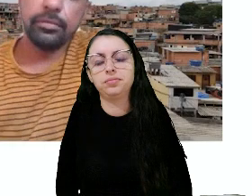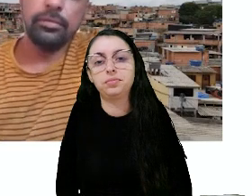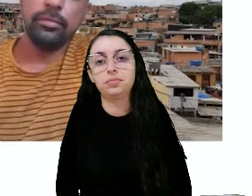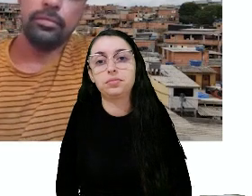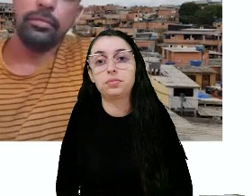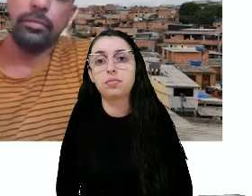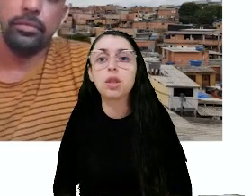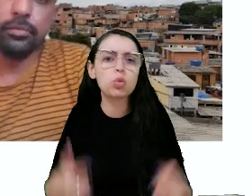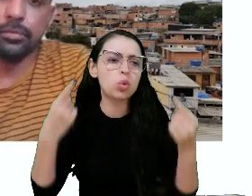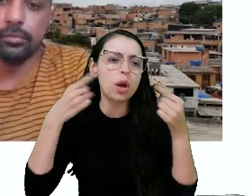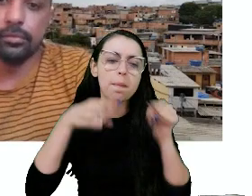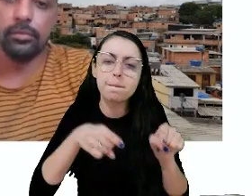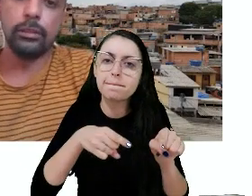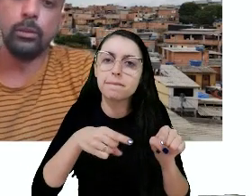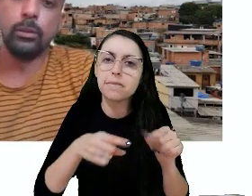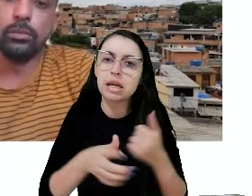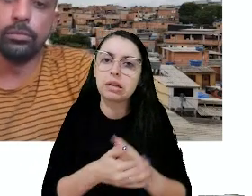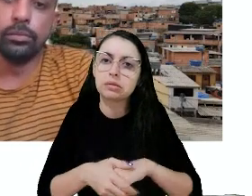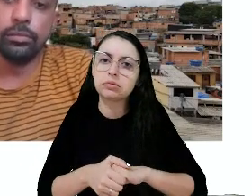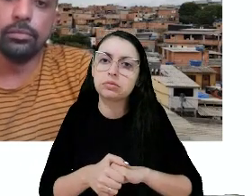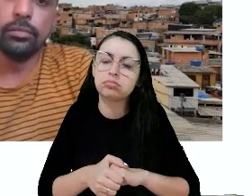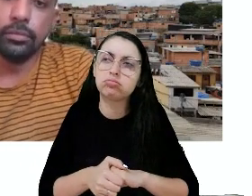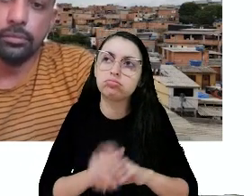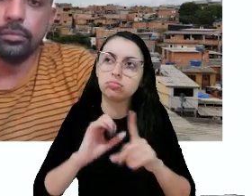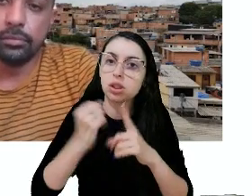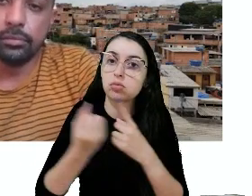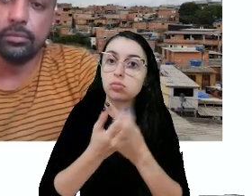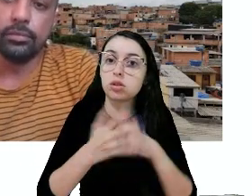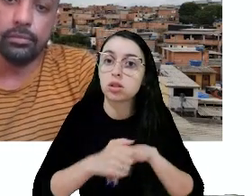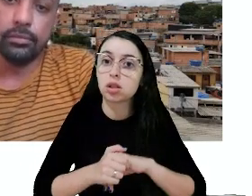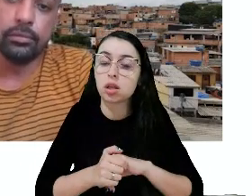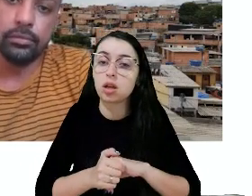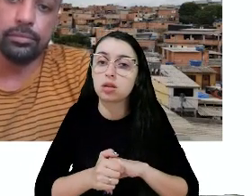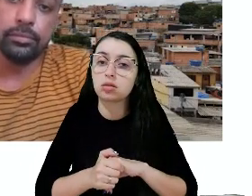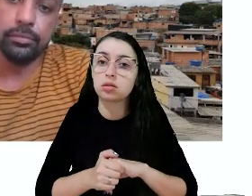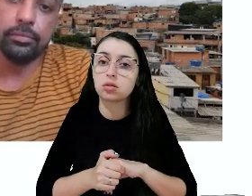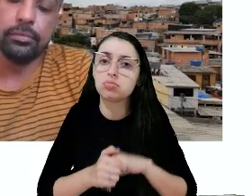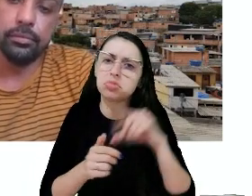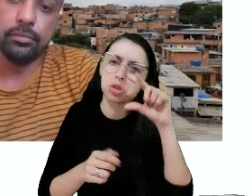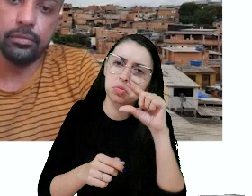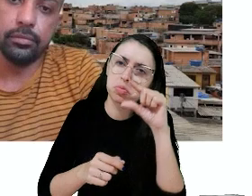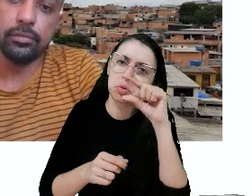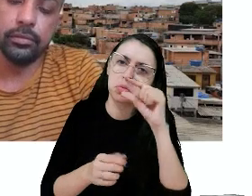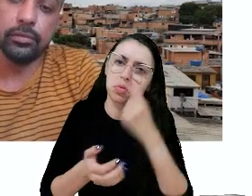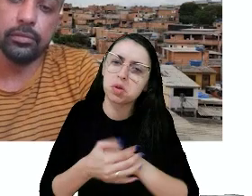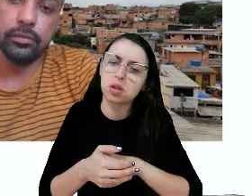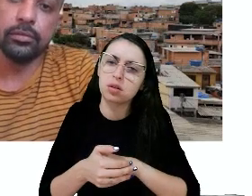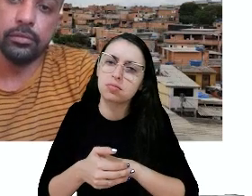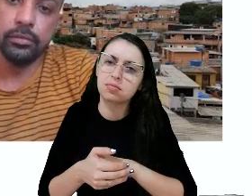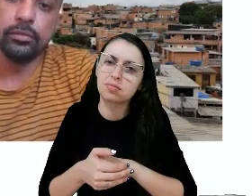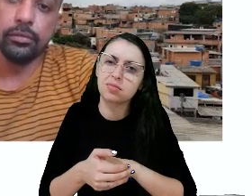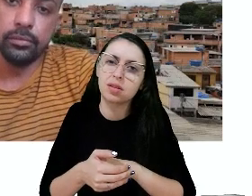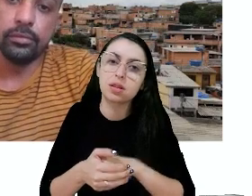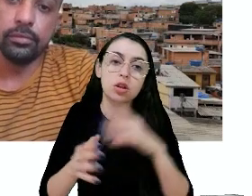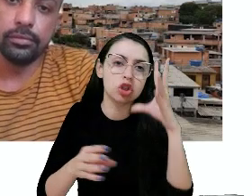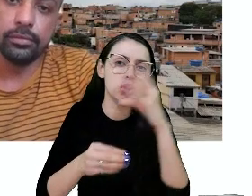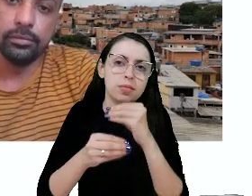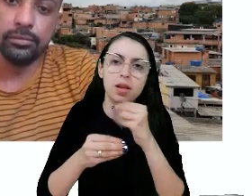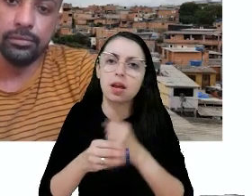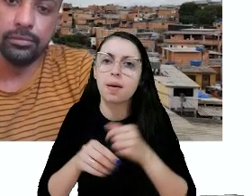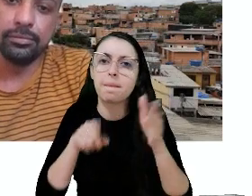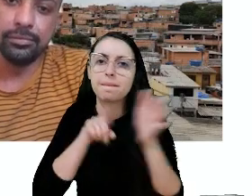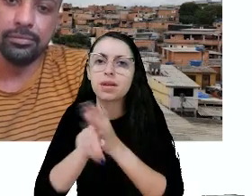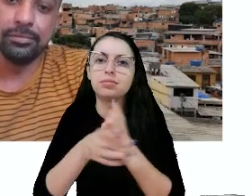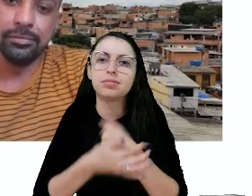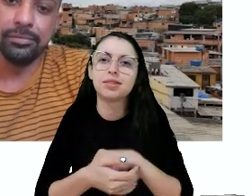e qual o impacto disso na própria comunidade para a redução da... Eu vou complementar a pergunta da Thaís,